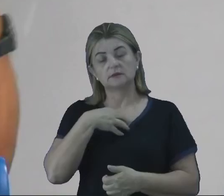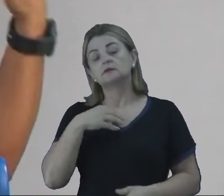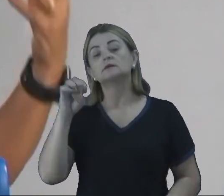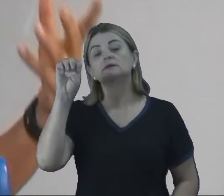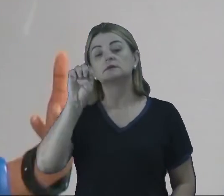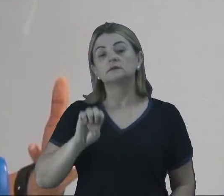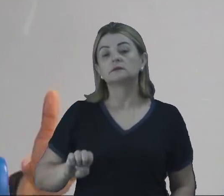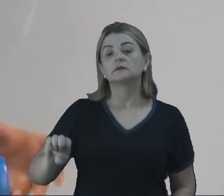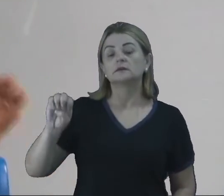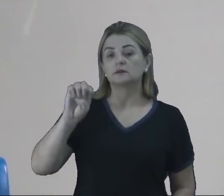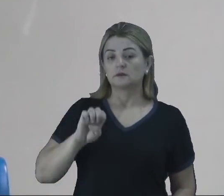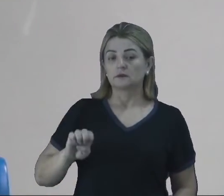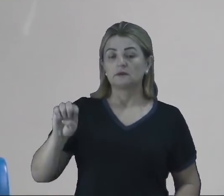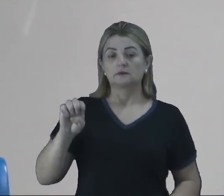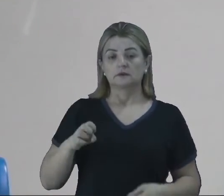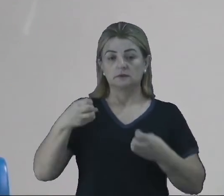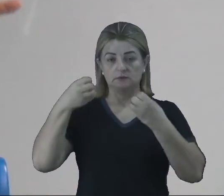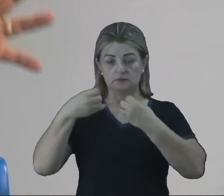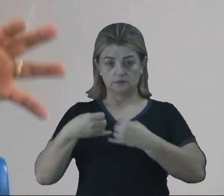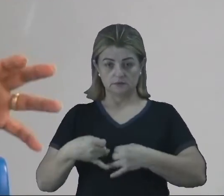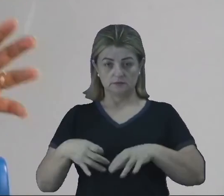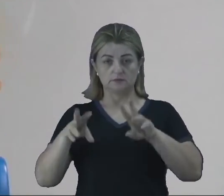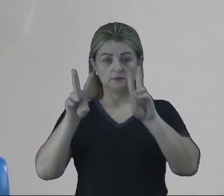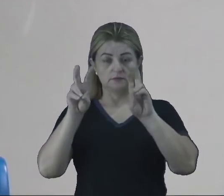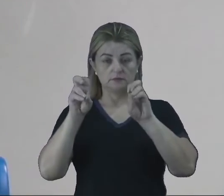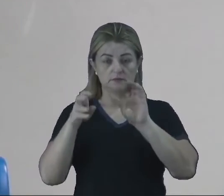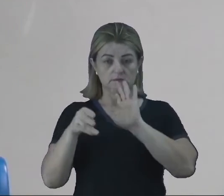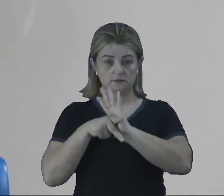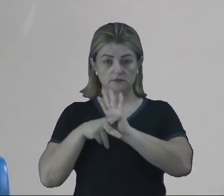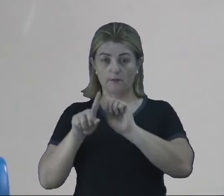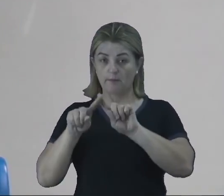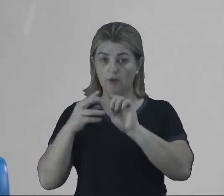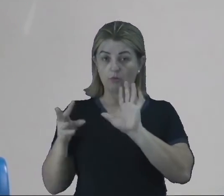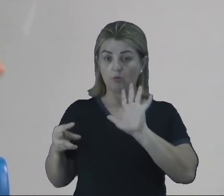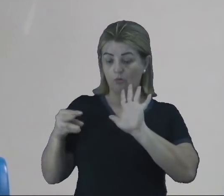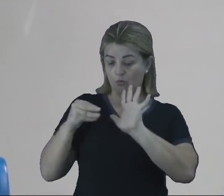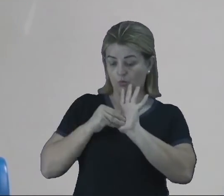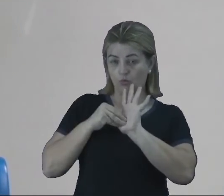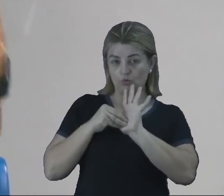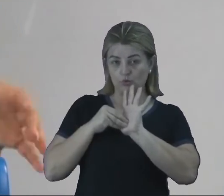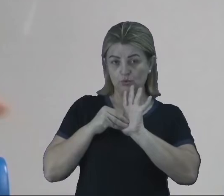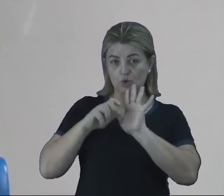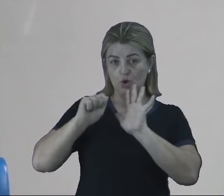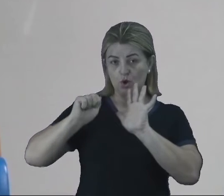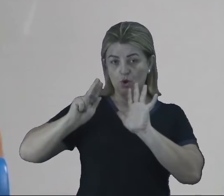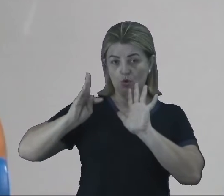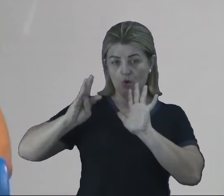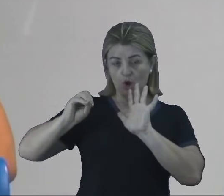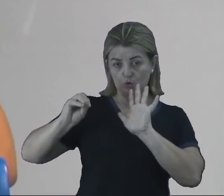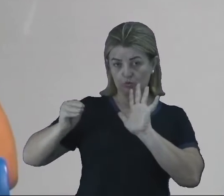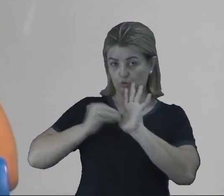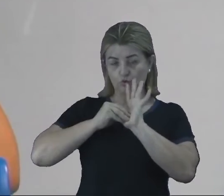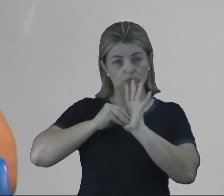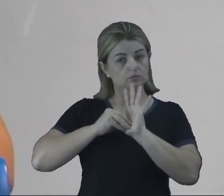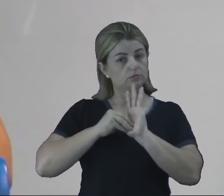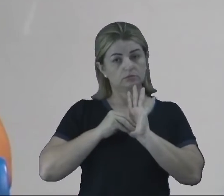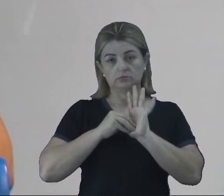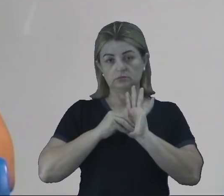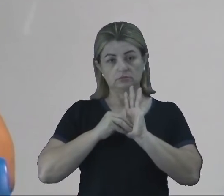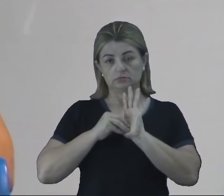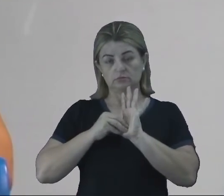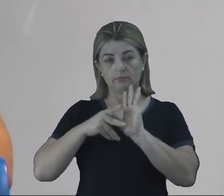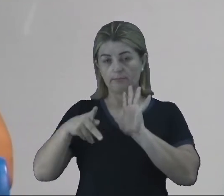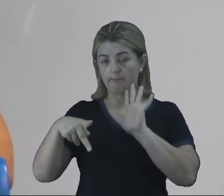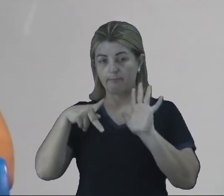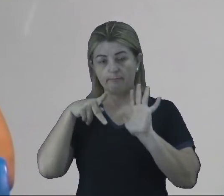Este quadro, com certeza, já foi visto por vocês aí em várias aulas e em disciplinas diferentes. Esses componentes